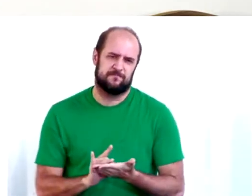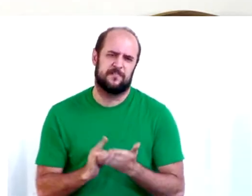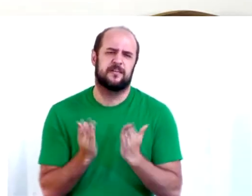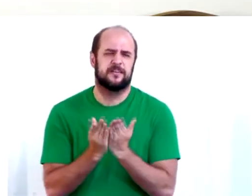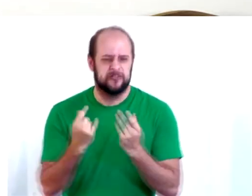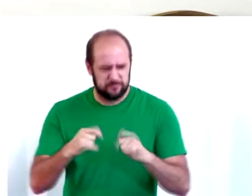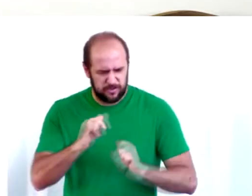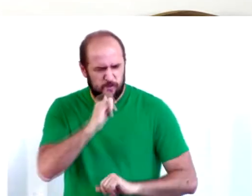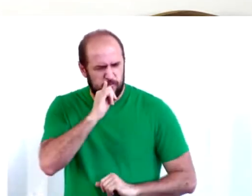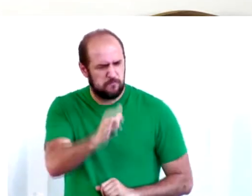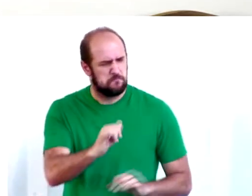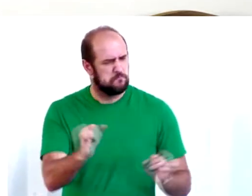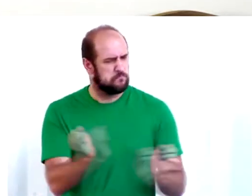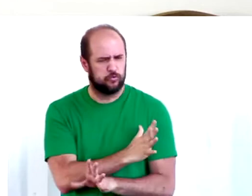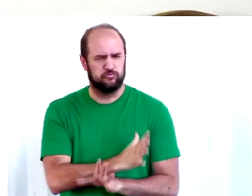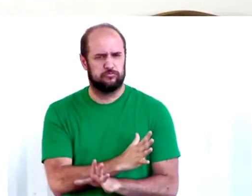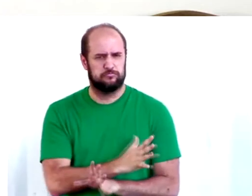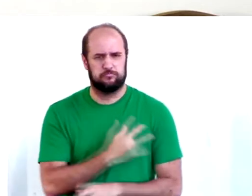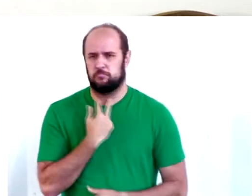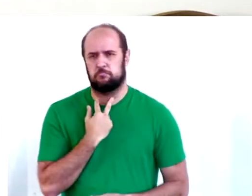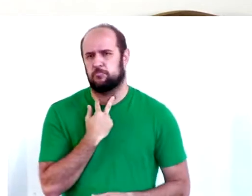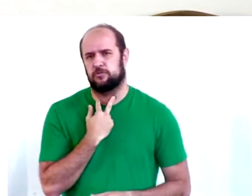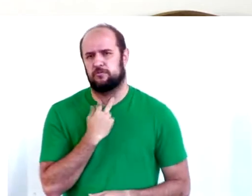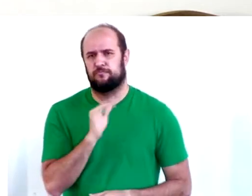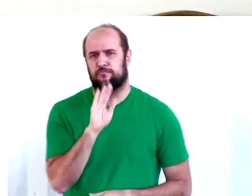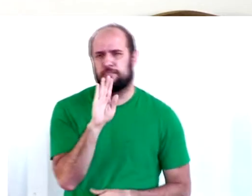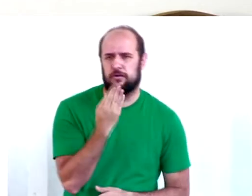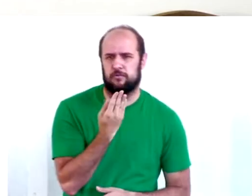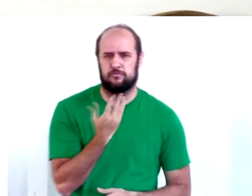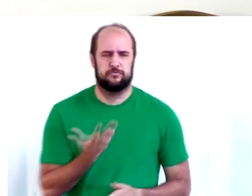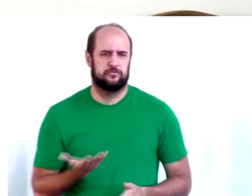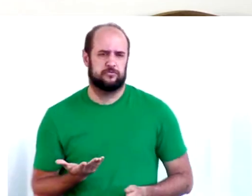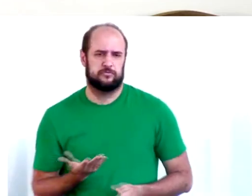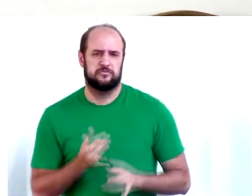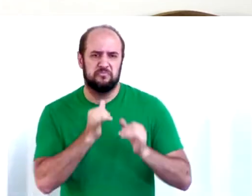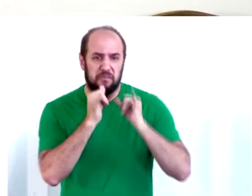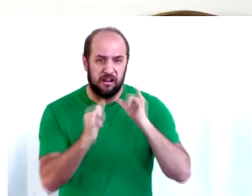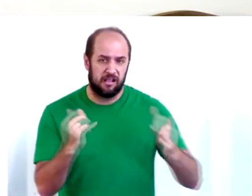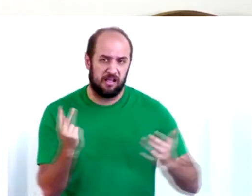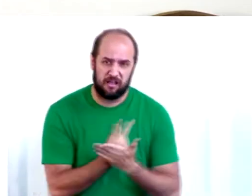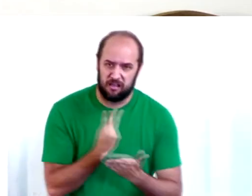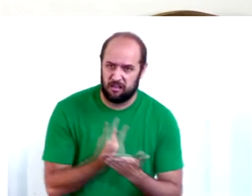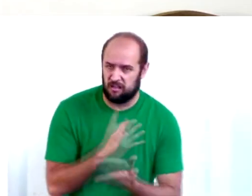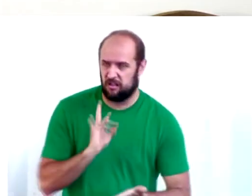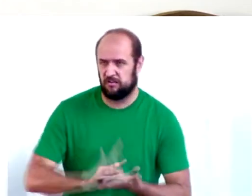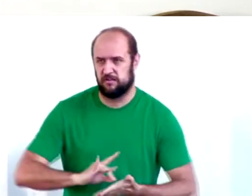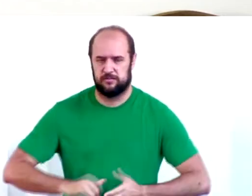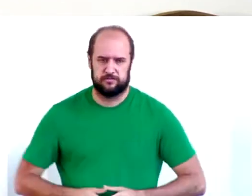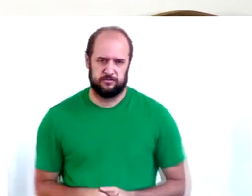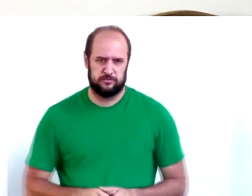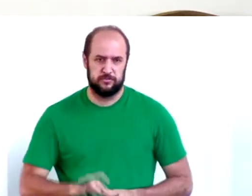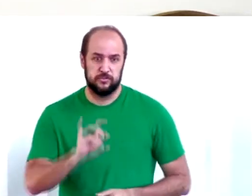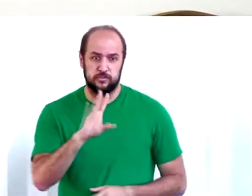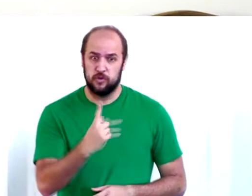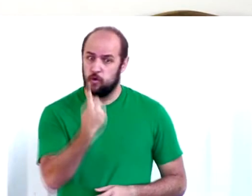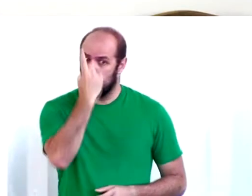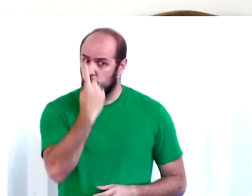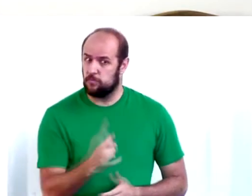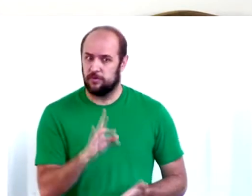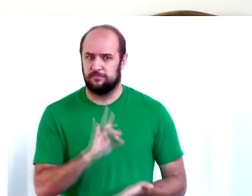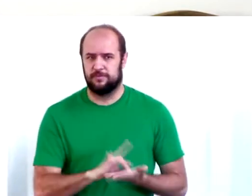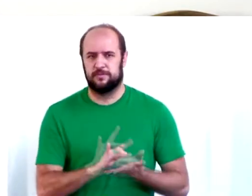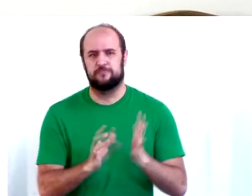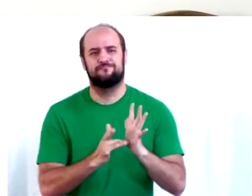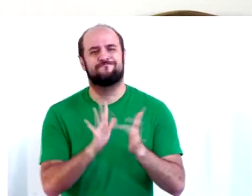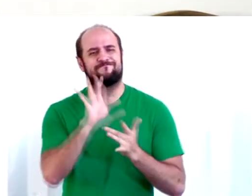uma palavra só. Nós não podemos passar uma mensagem equivocada da verdade. Só existe uma verdade, ela é